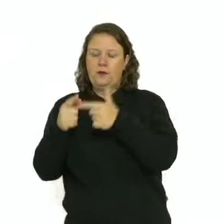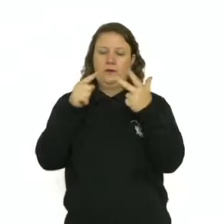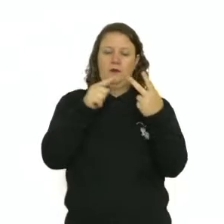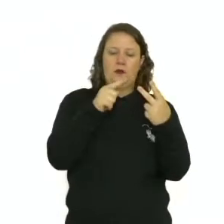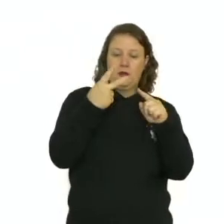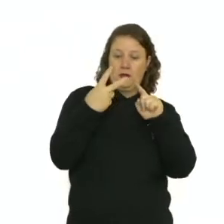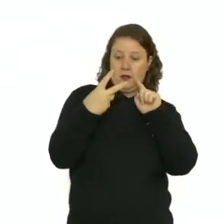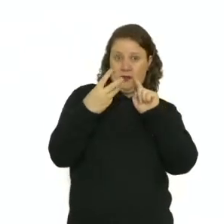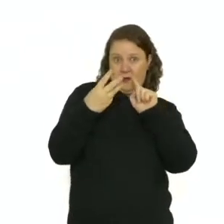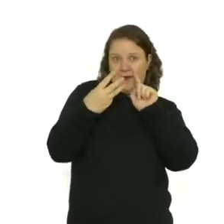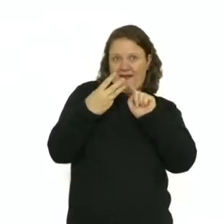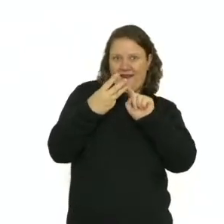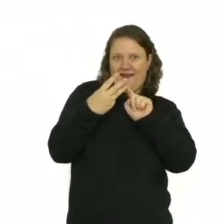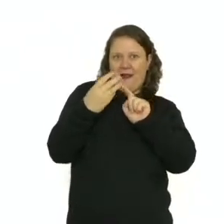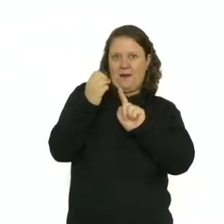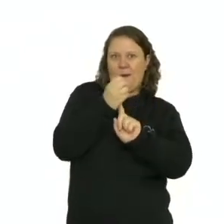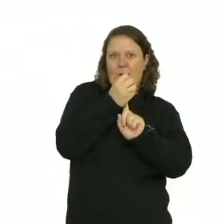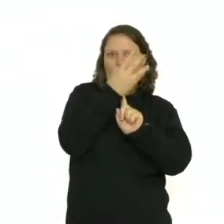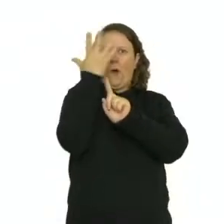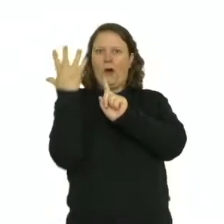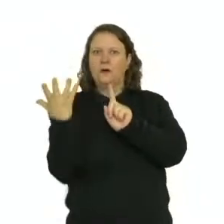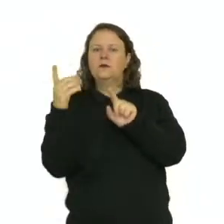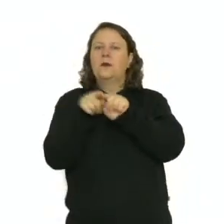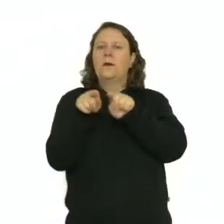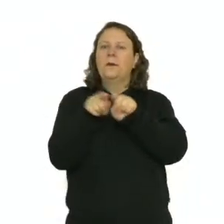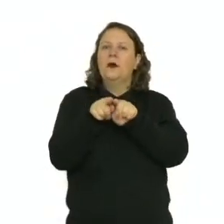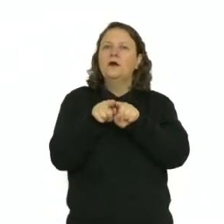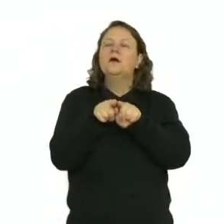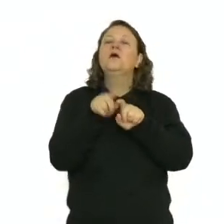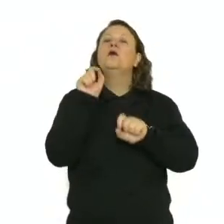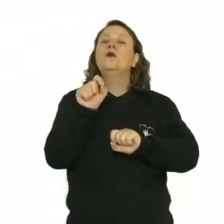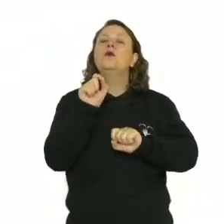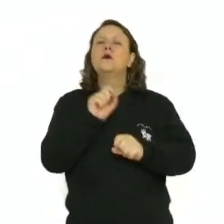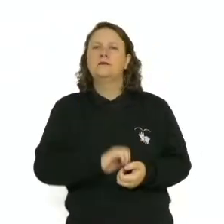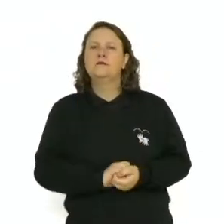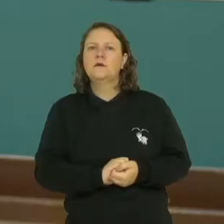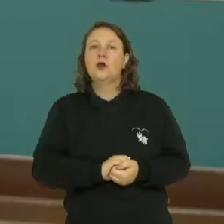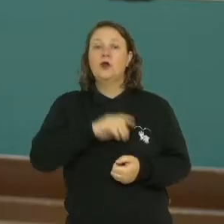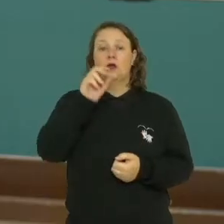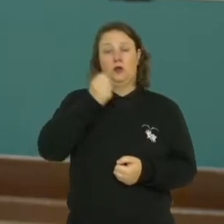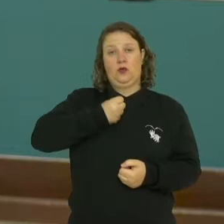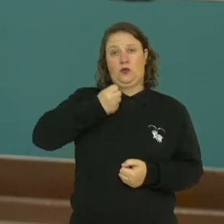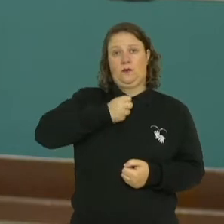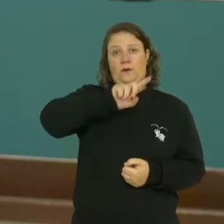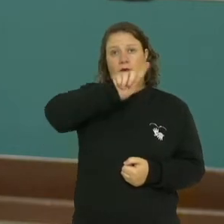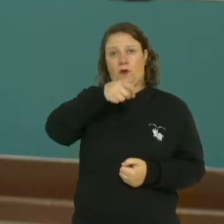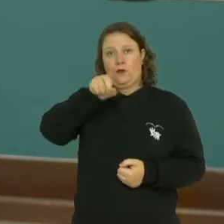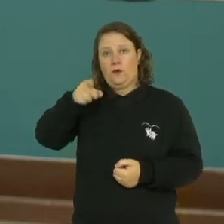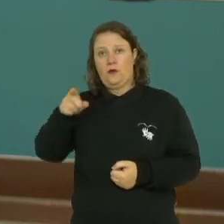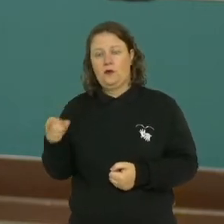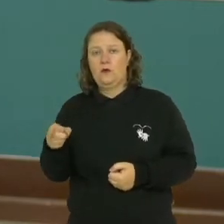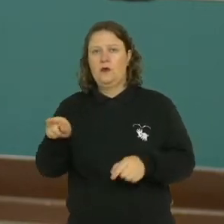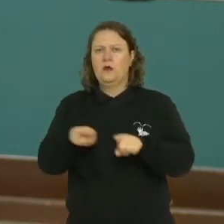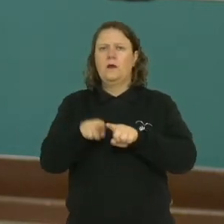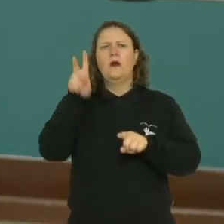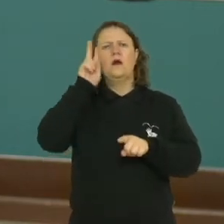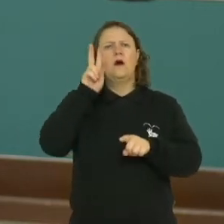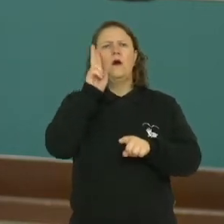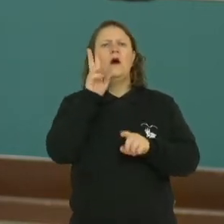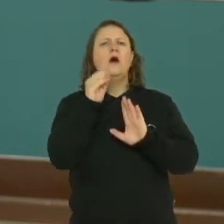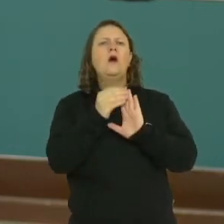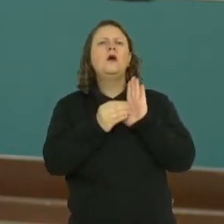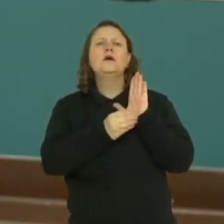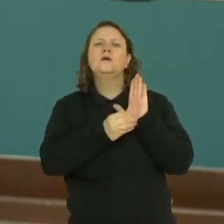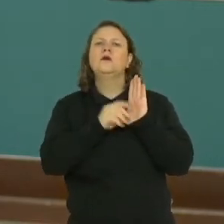números decimais. Lembre, decimais são aqueles números com vírgula. E também a gente vai relembrar o cálculo de expressões numéricas, que é